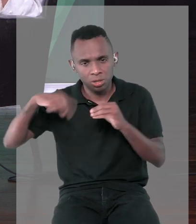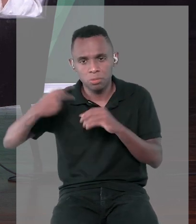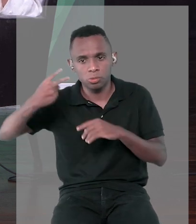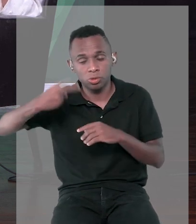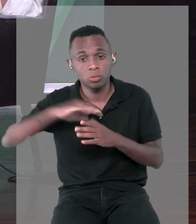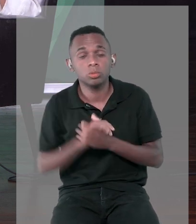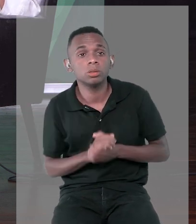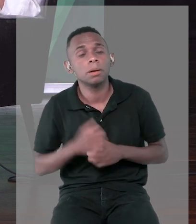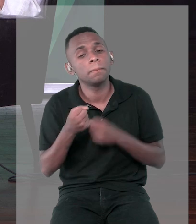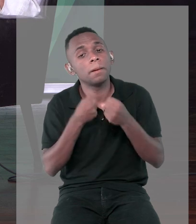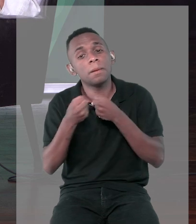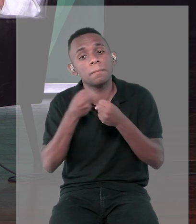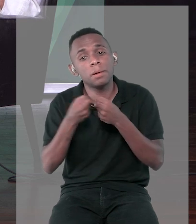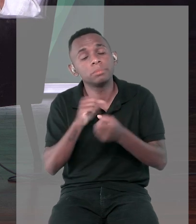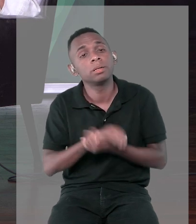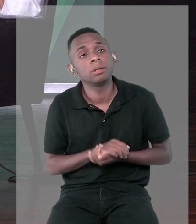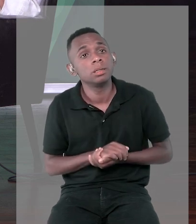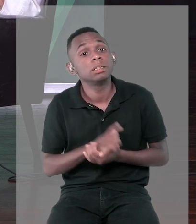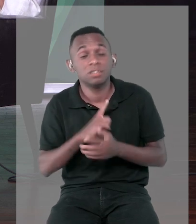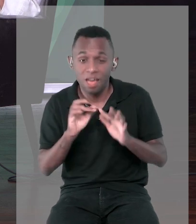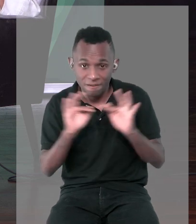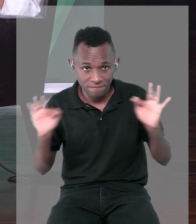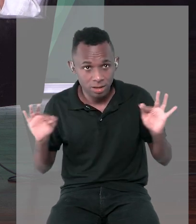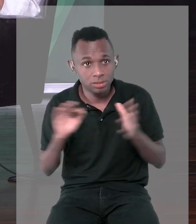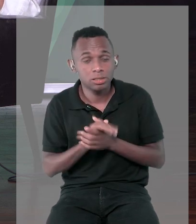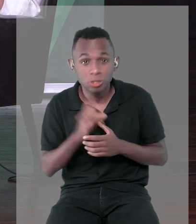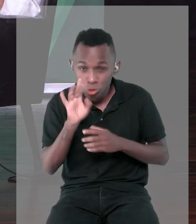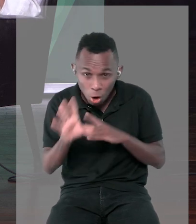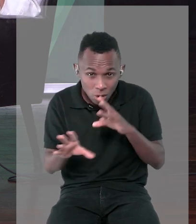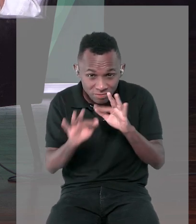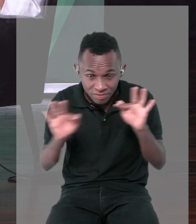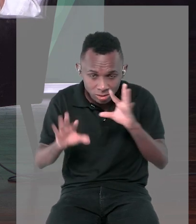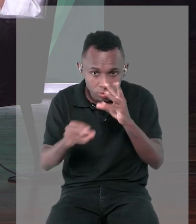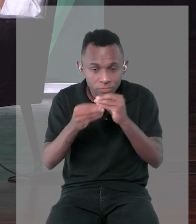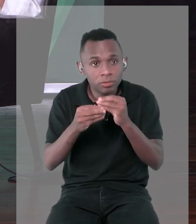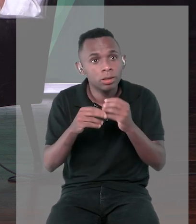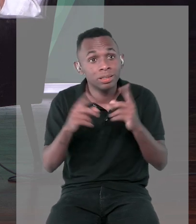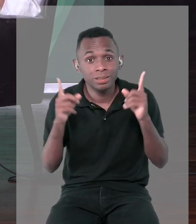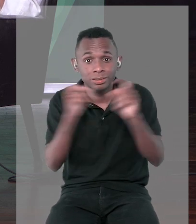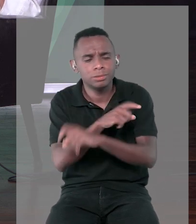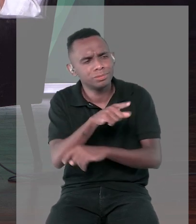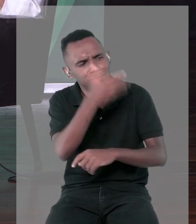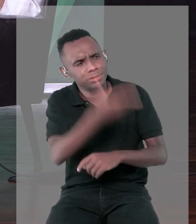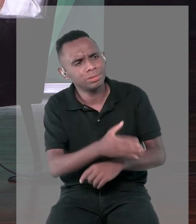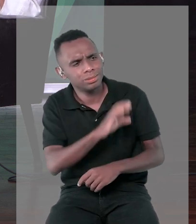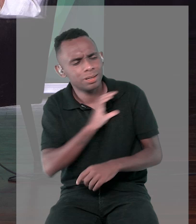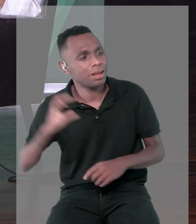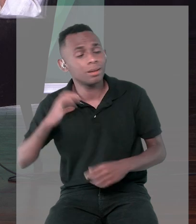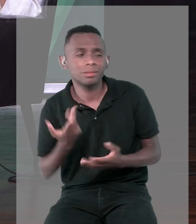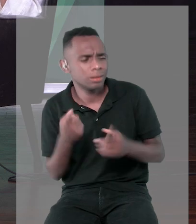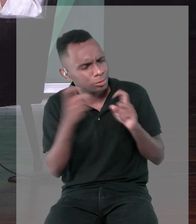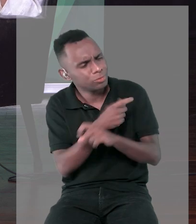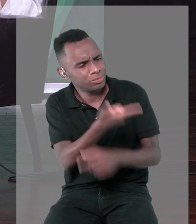Na entrevista que ela deu para o Pasquim, ele tem essa frase. Eu vou colocar só essa frase. Isso é muito complicada, Clarice. Ele